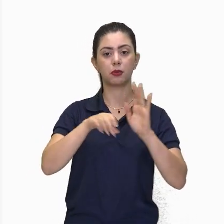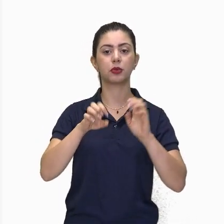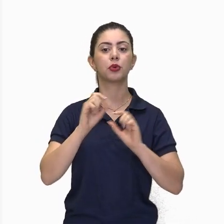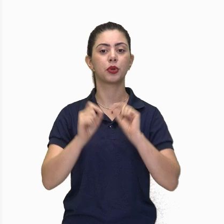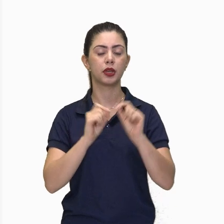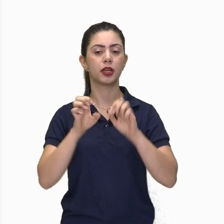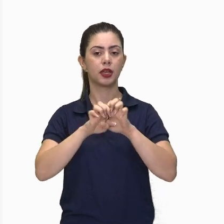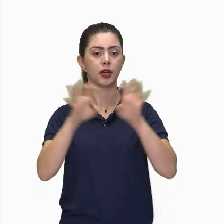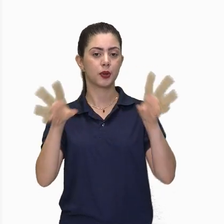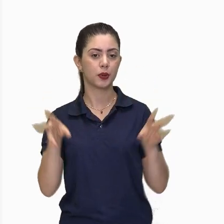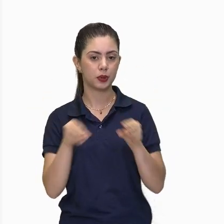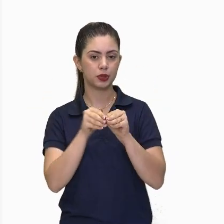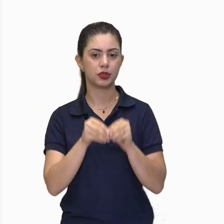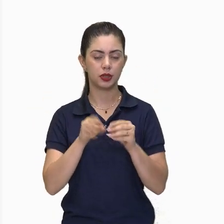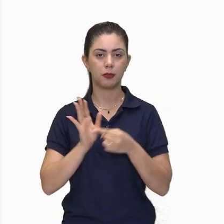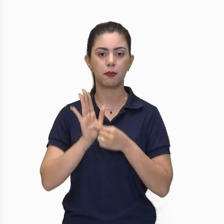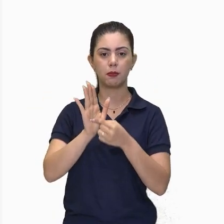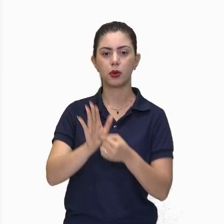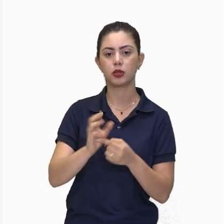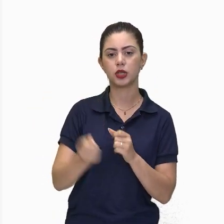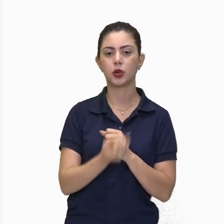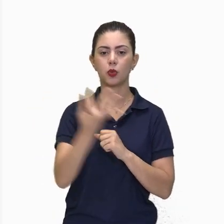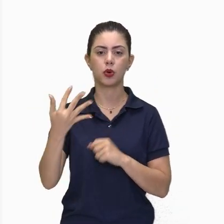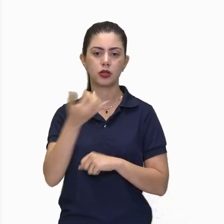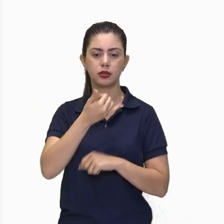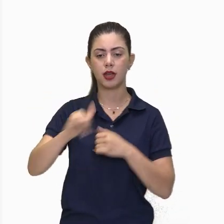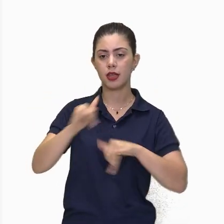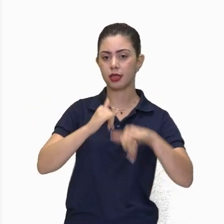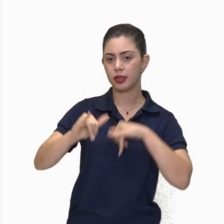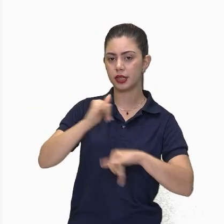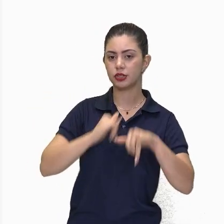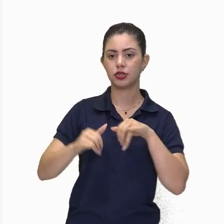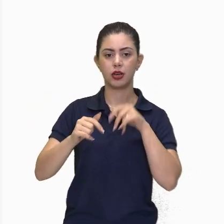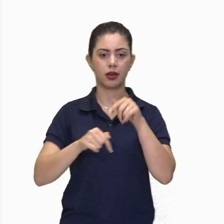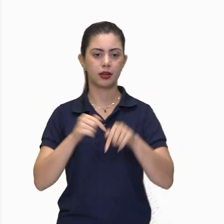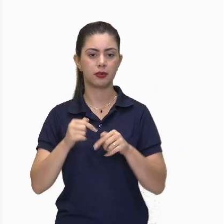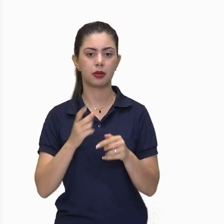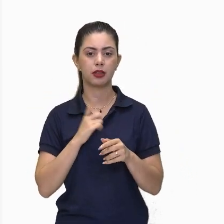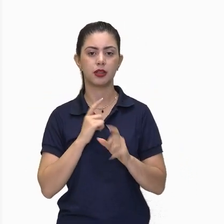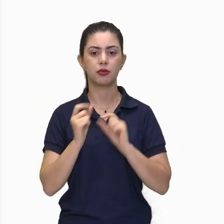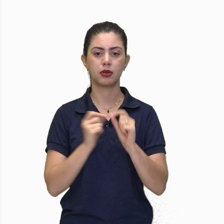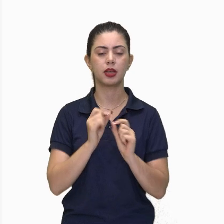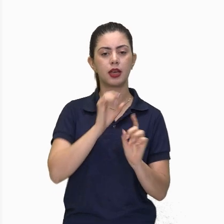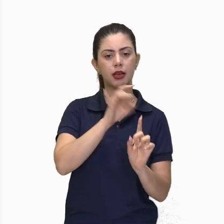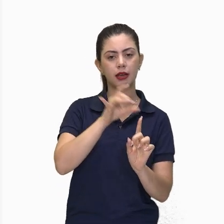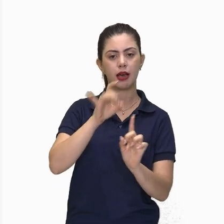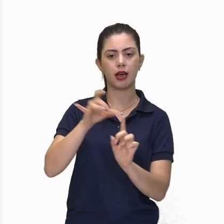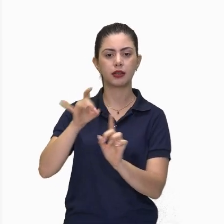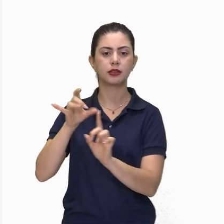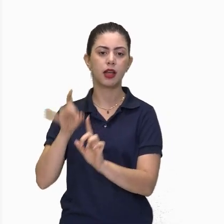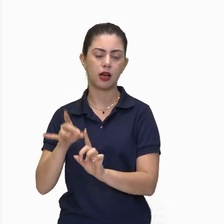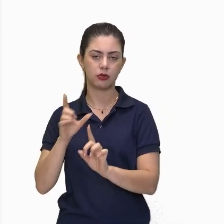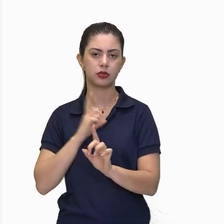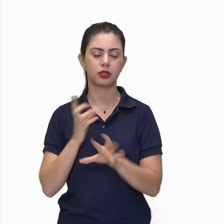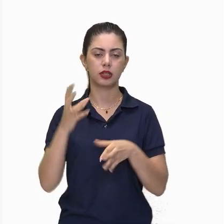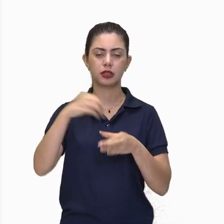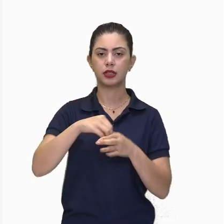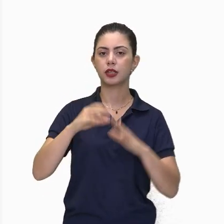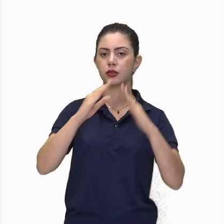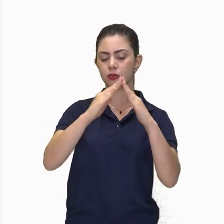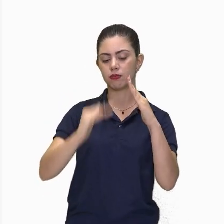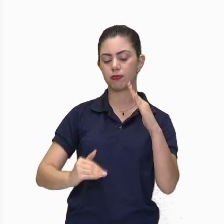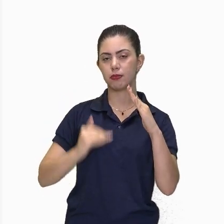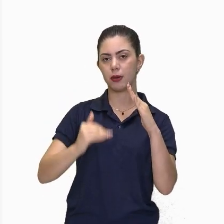a quantidade de energia química potencial disponível em cada um dos níveis tróficos de uma cadeia